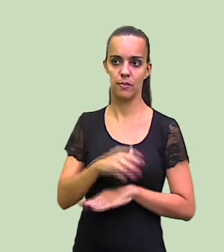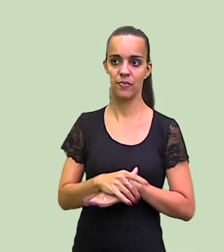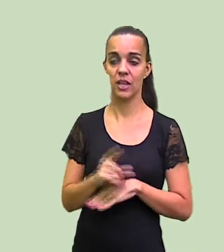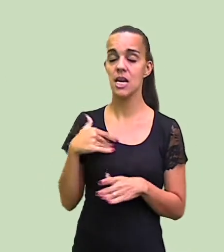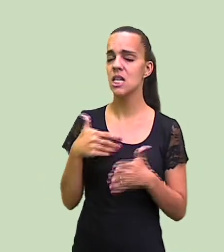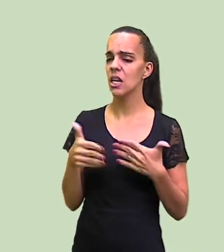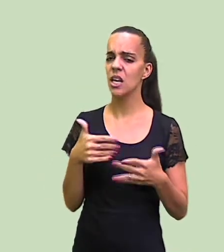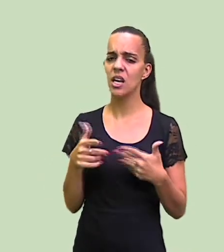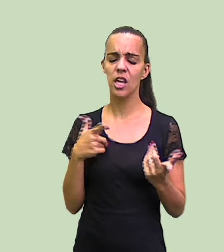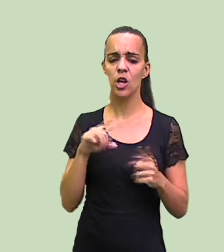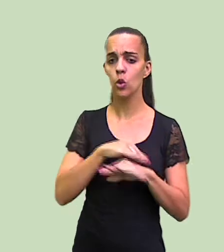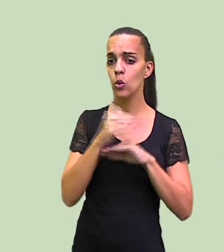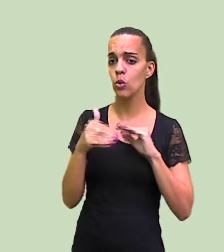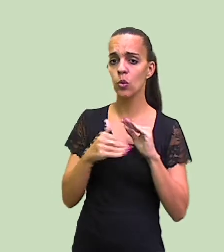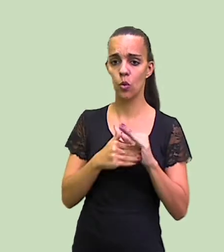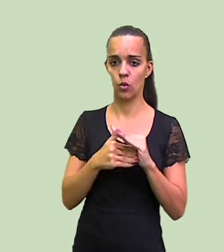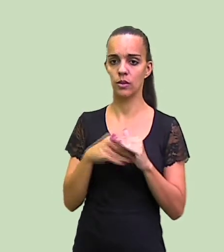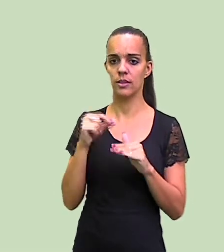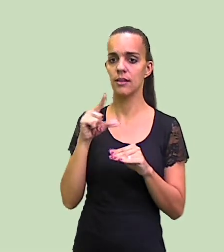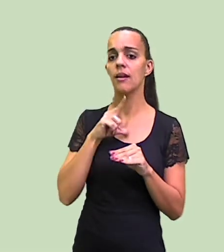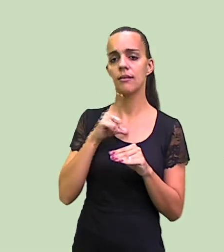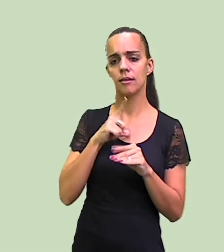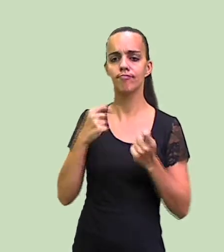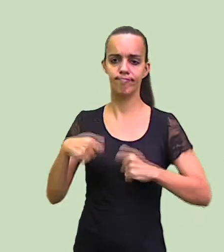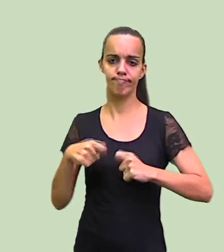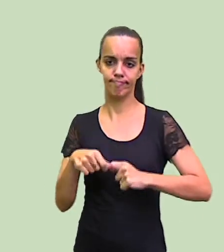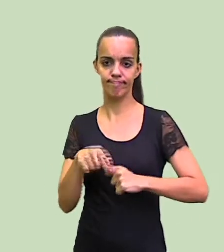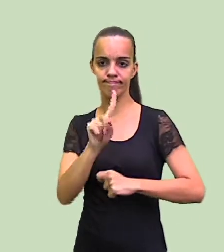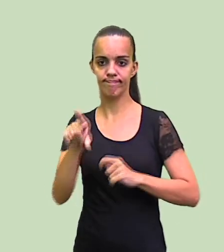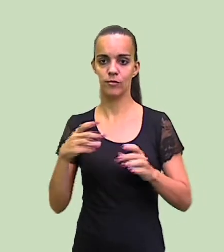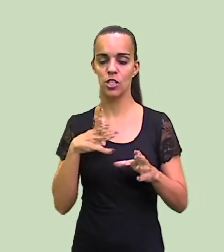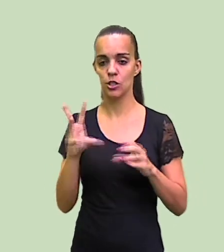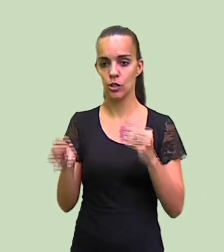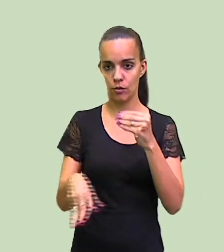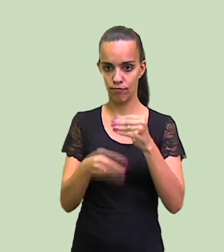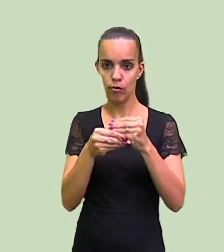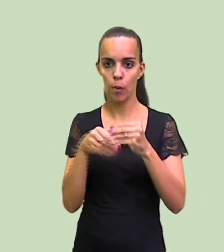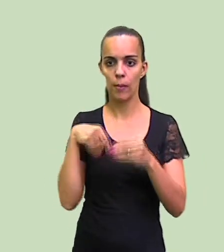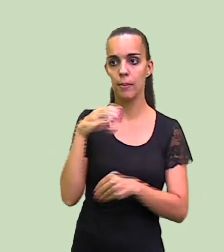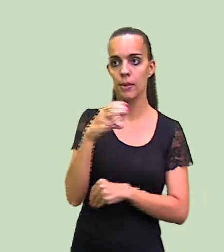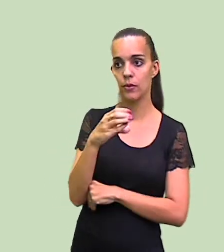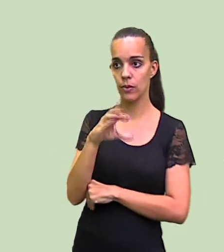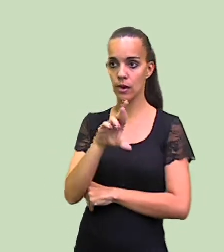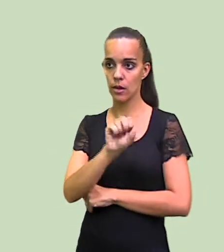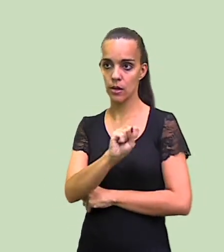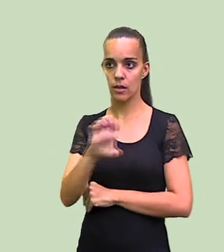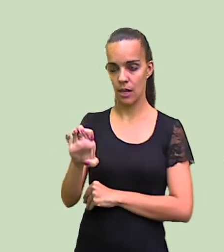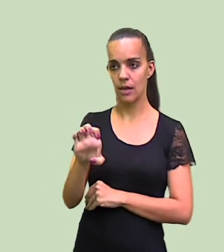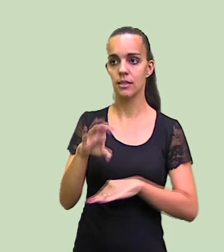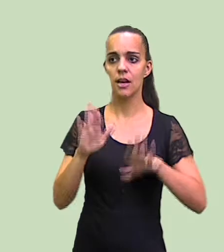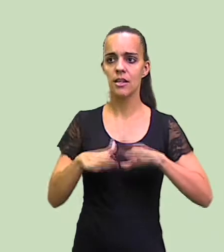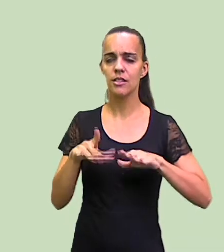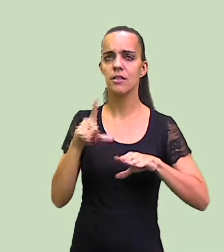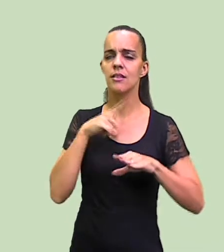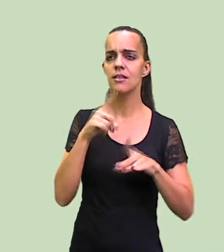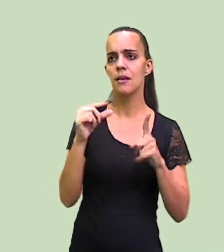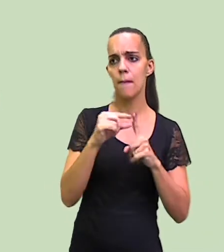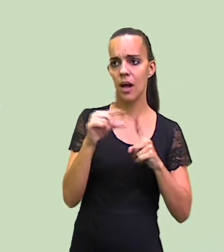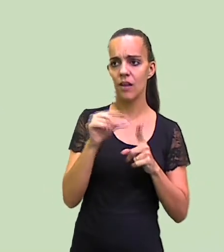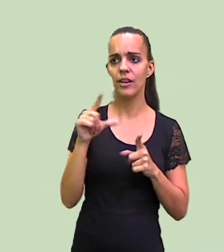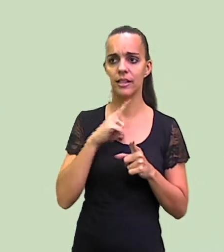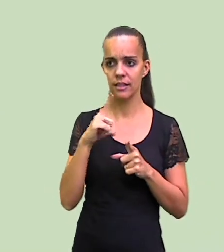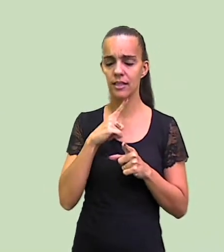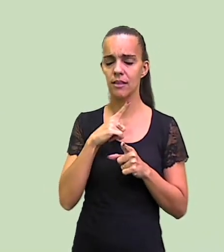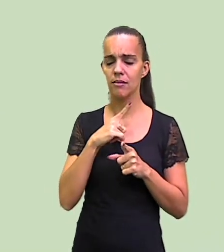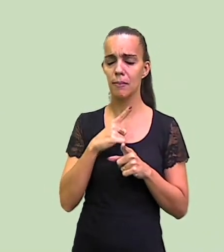todas exigem A. A regra é, tem que haver crase antes de palavras que exijam esse